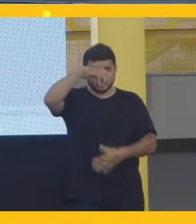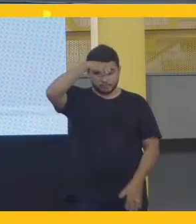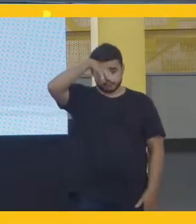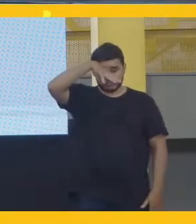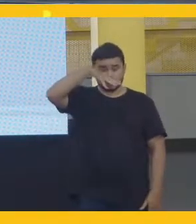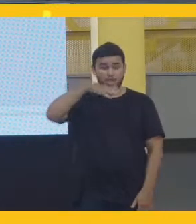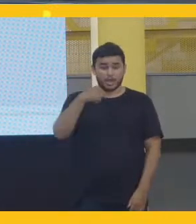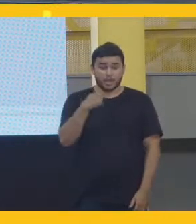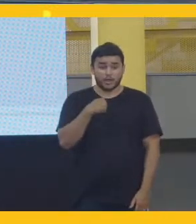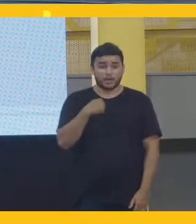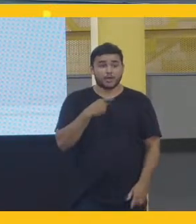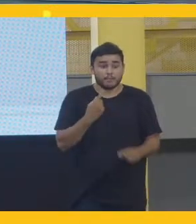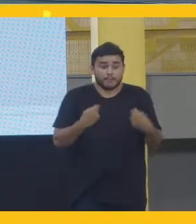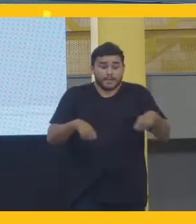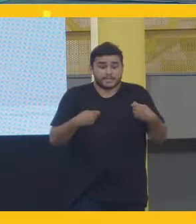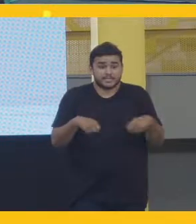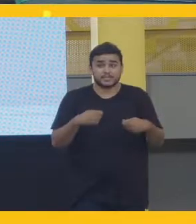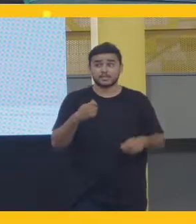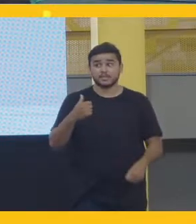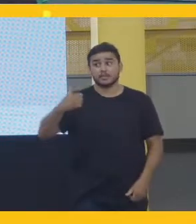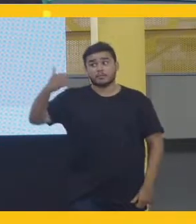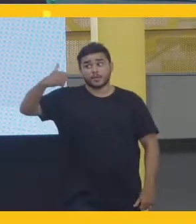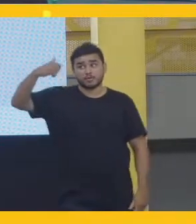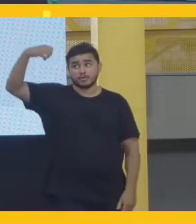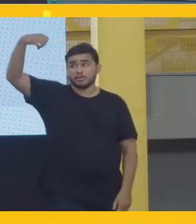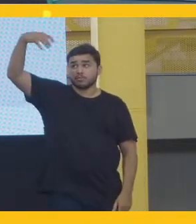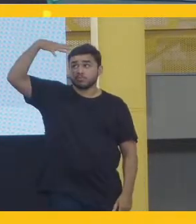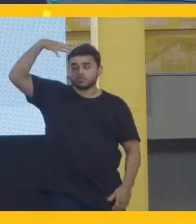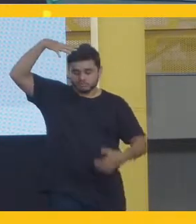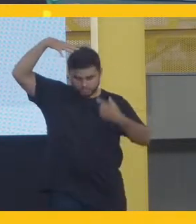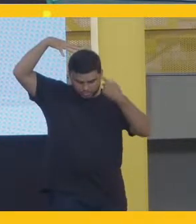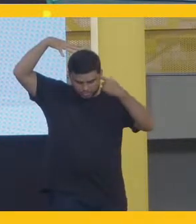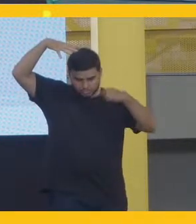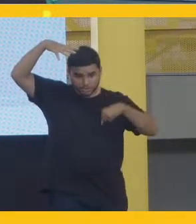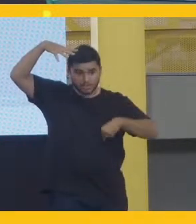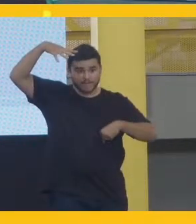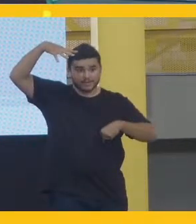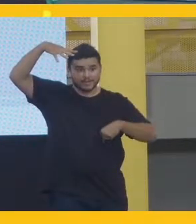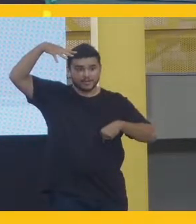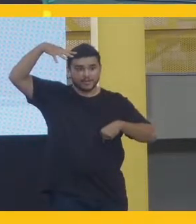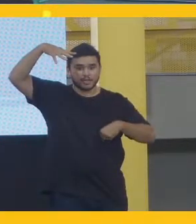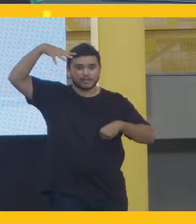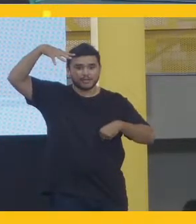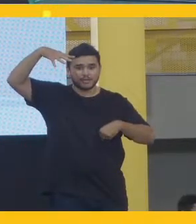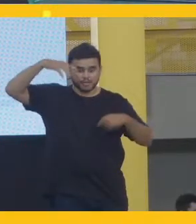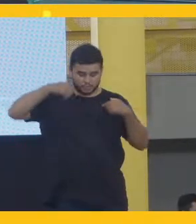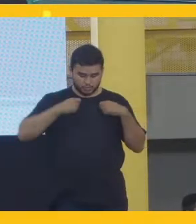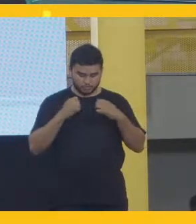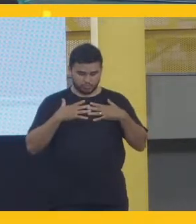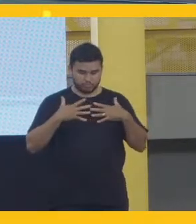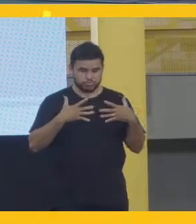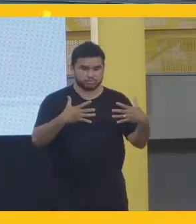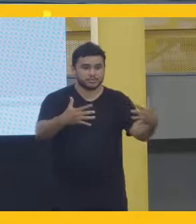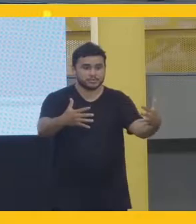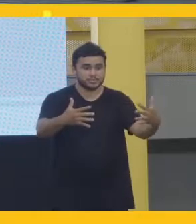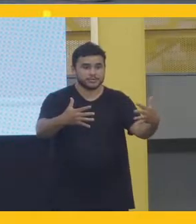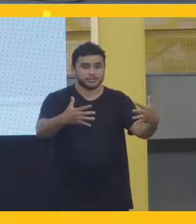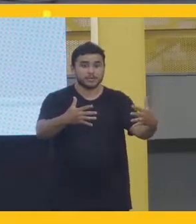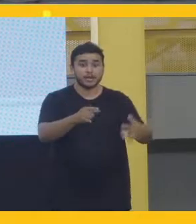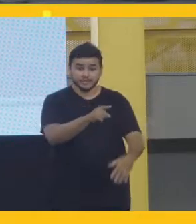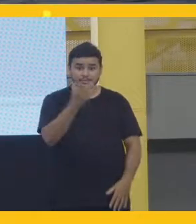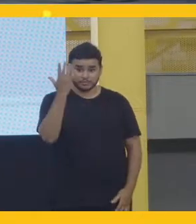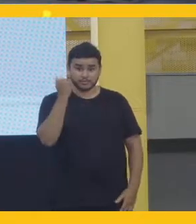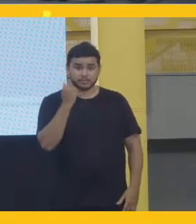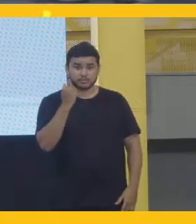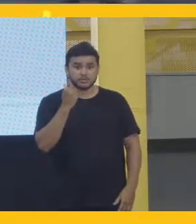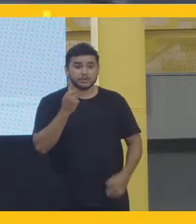secundária. Por quê? Você recebe a luz de outros lugares, reflete. Então vai vir luz de você